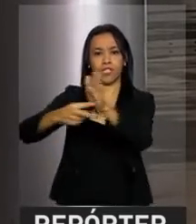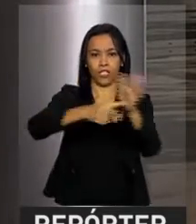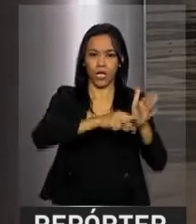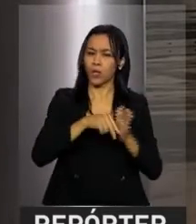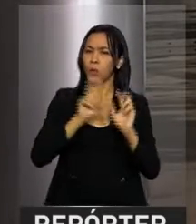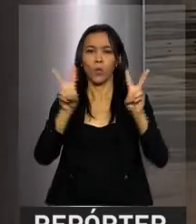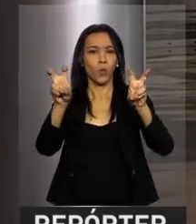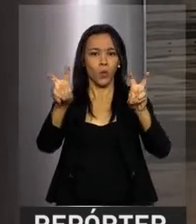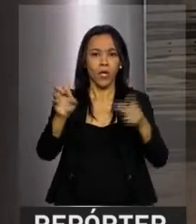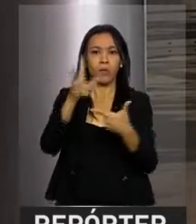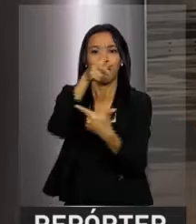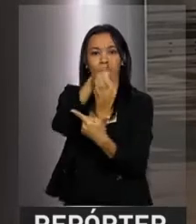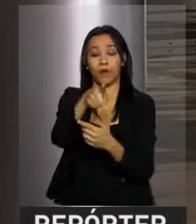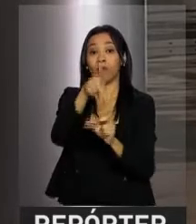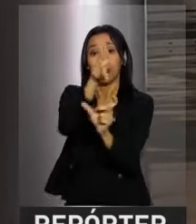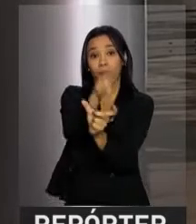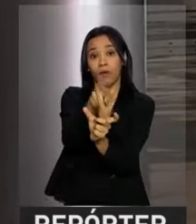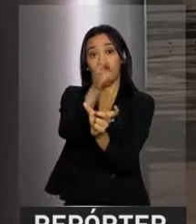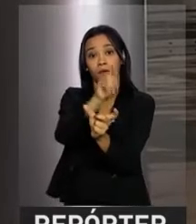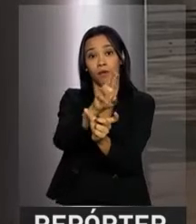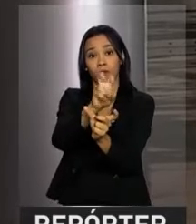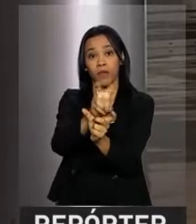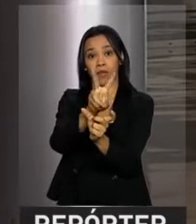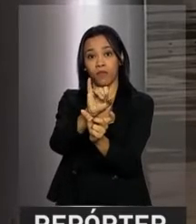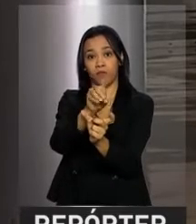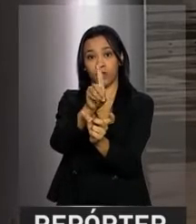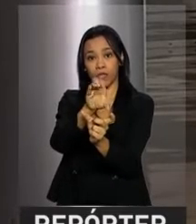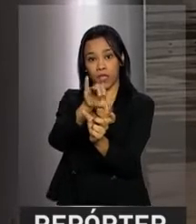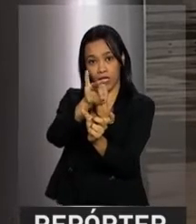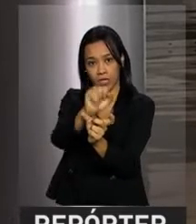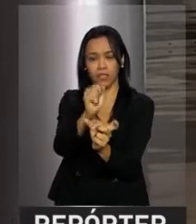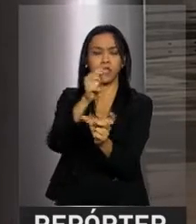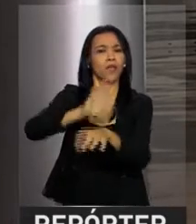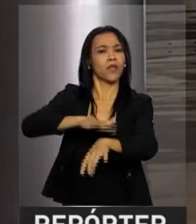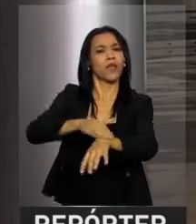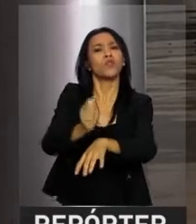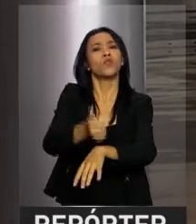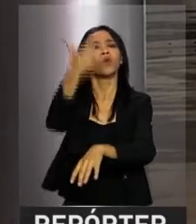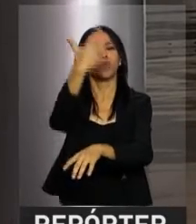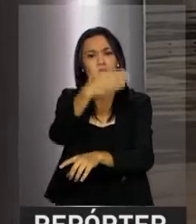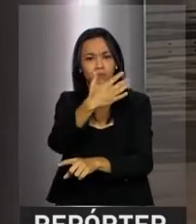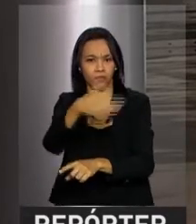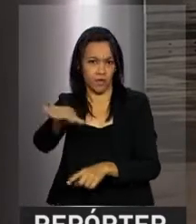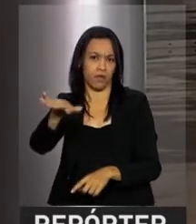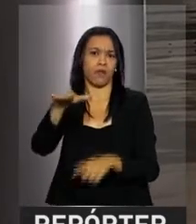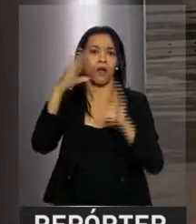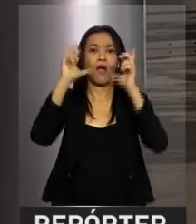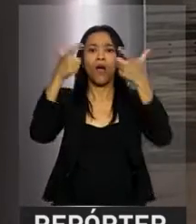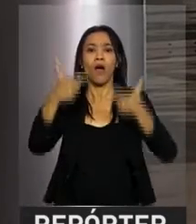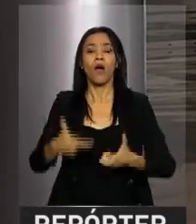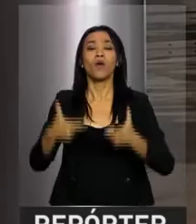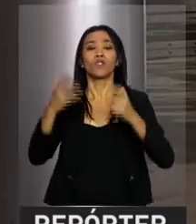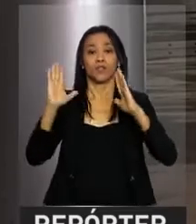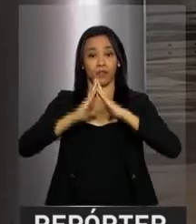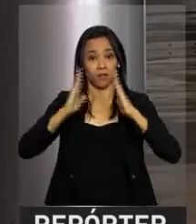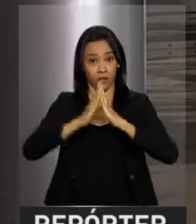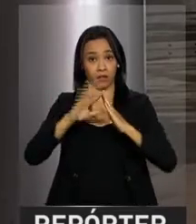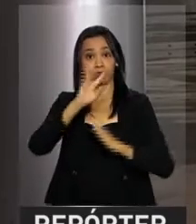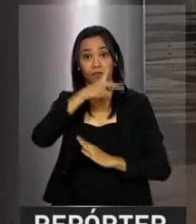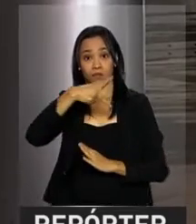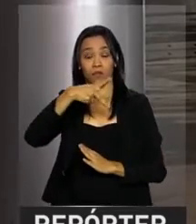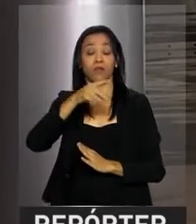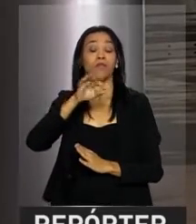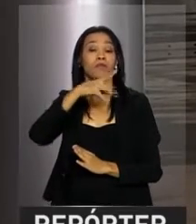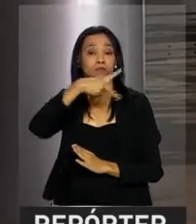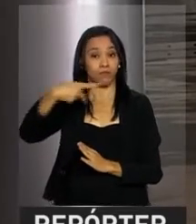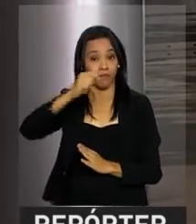previdência social o encontro acontece a partir de meio dia e meia no palácio do jaburu o presidente michel temer chegou agora